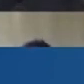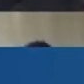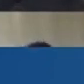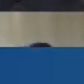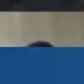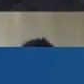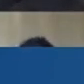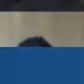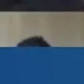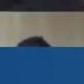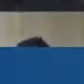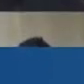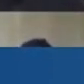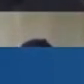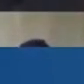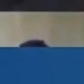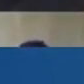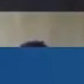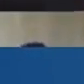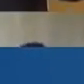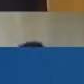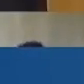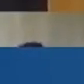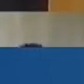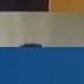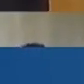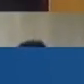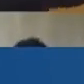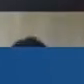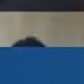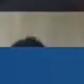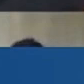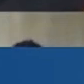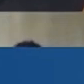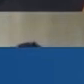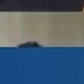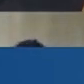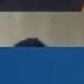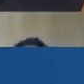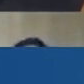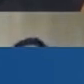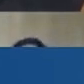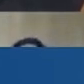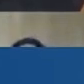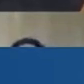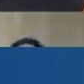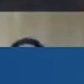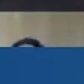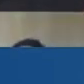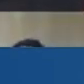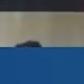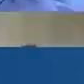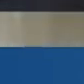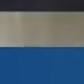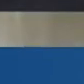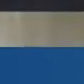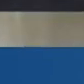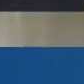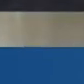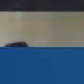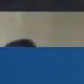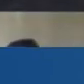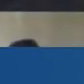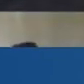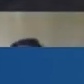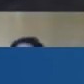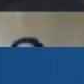acha concluída. Pelo contrário, o que acontece é que há um avanço, uma espécie de